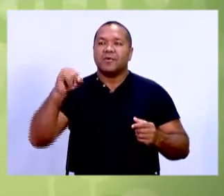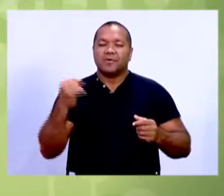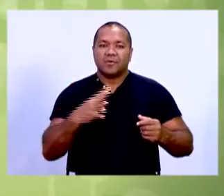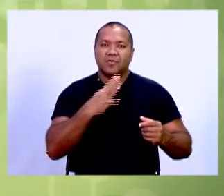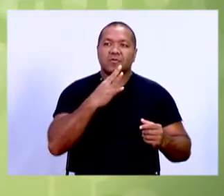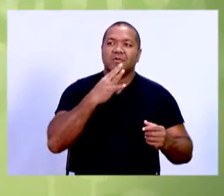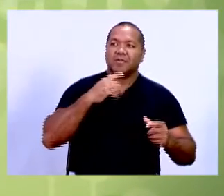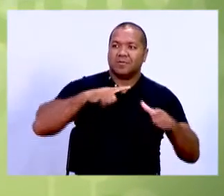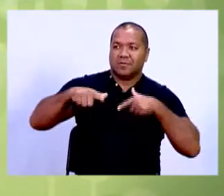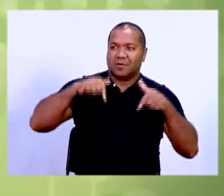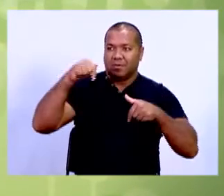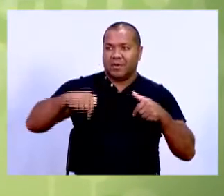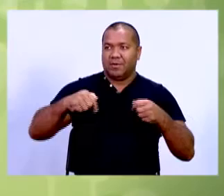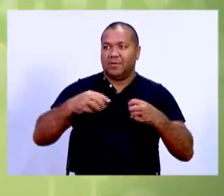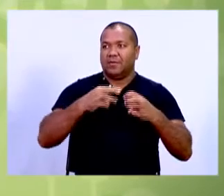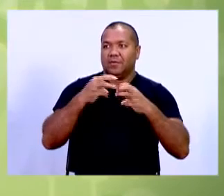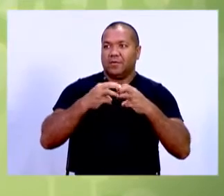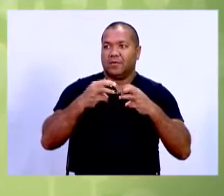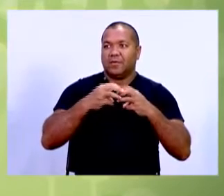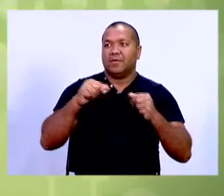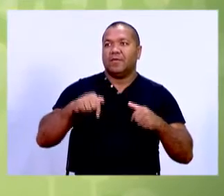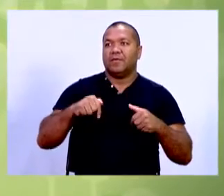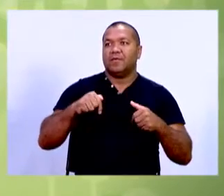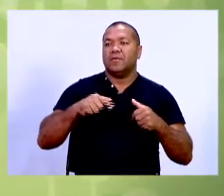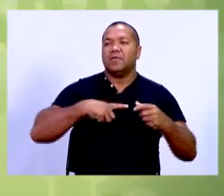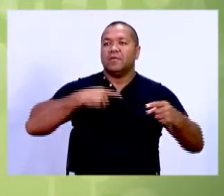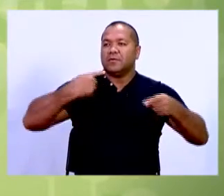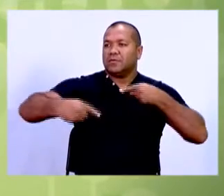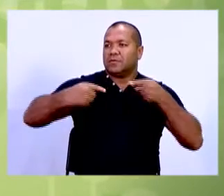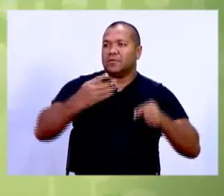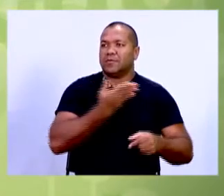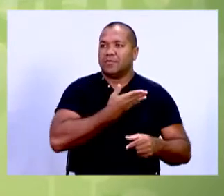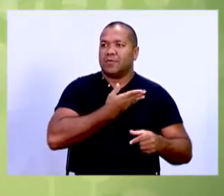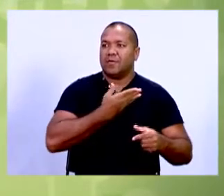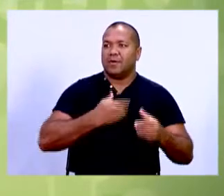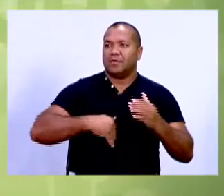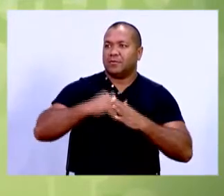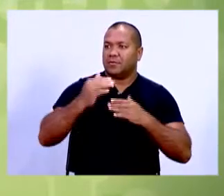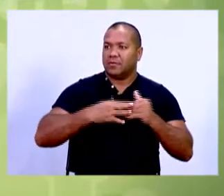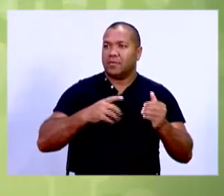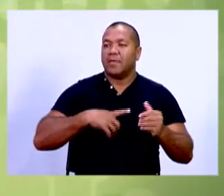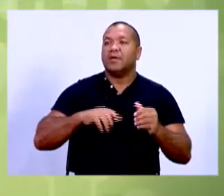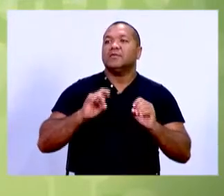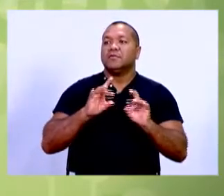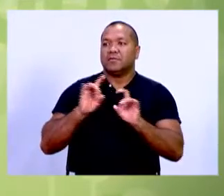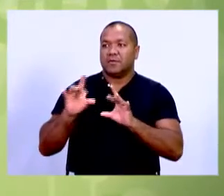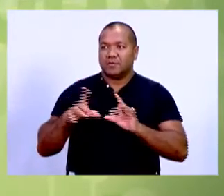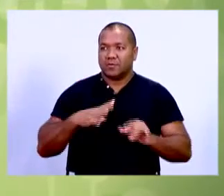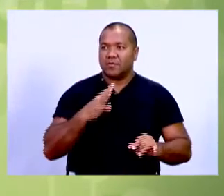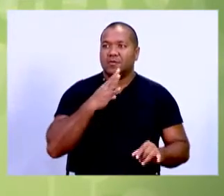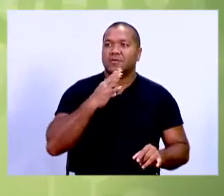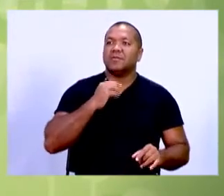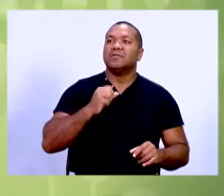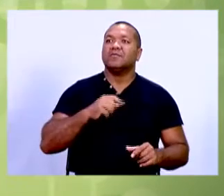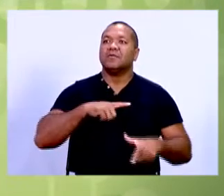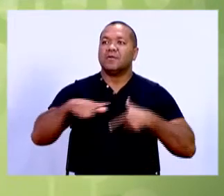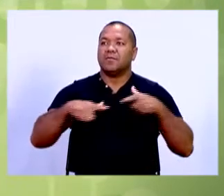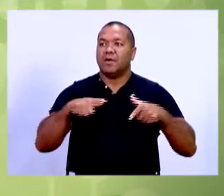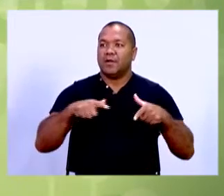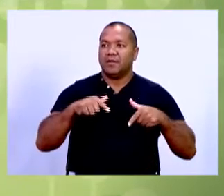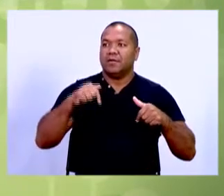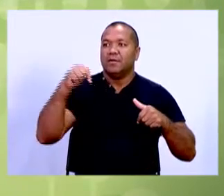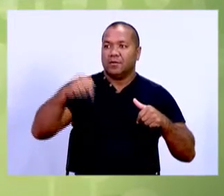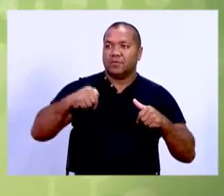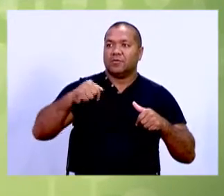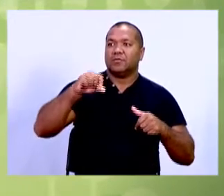do Instituto, nas discussões com os nossos colegas servidores, mas especialmente conhecendo o trabalho do campus